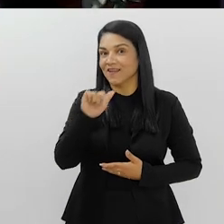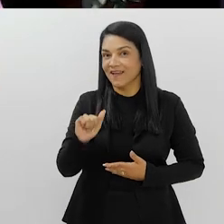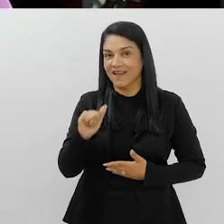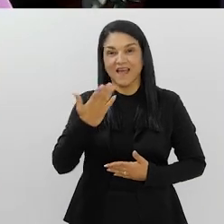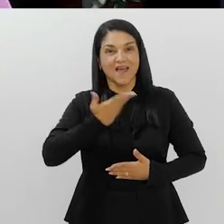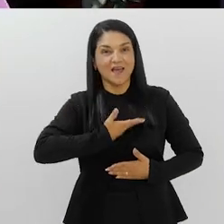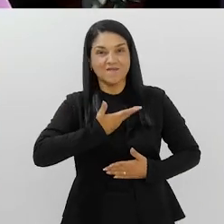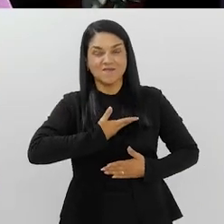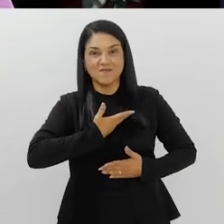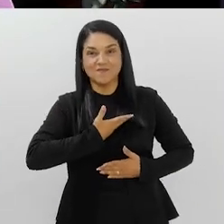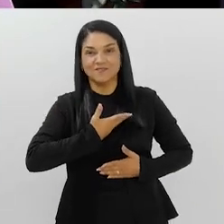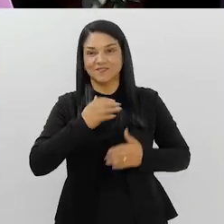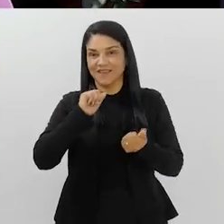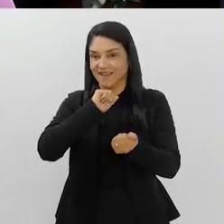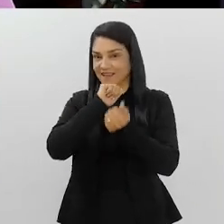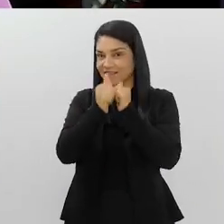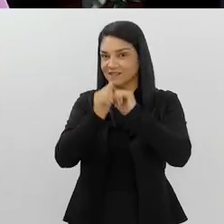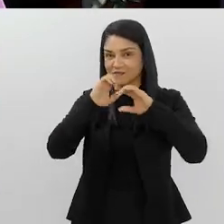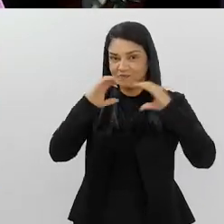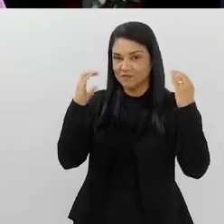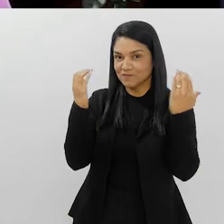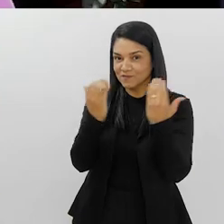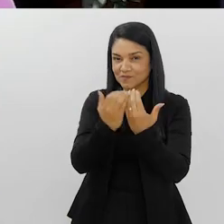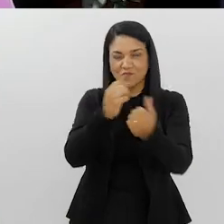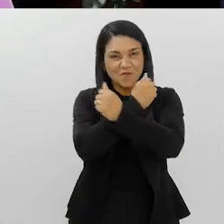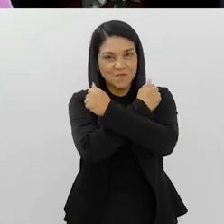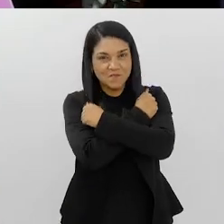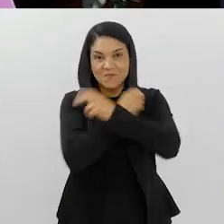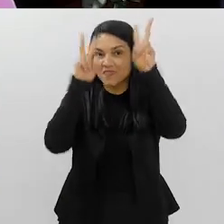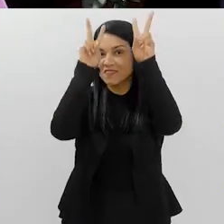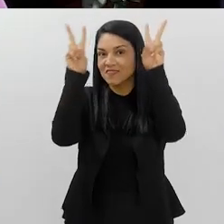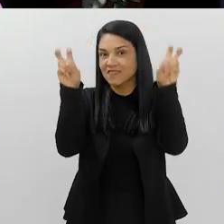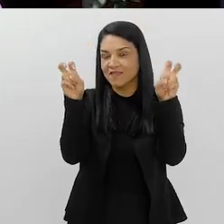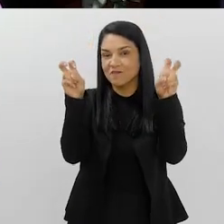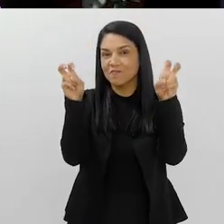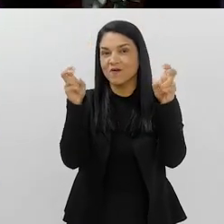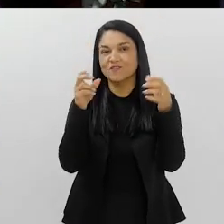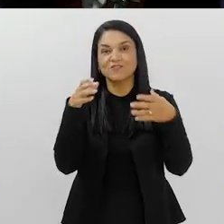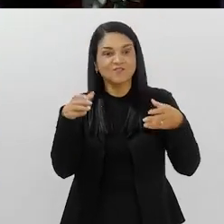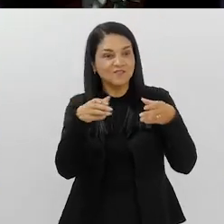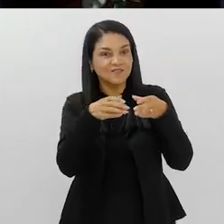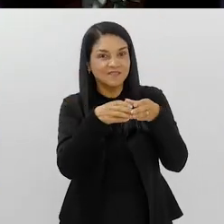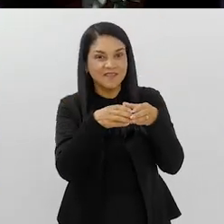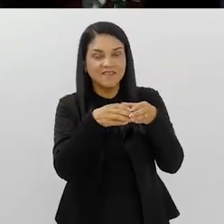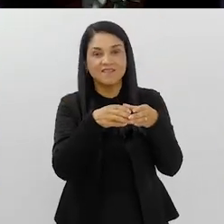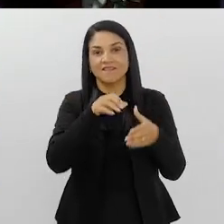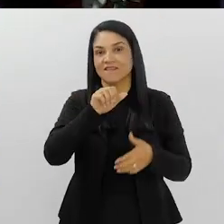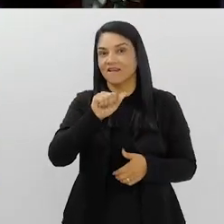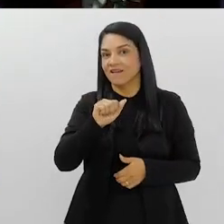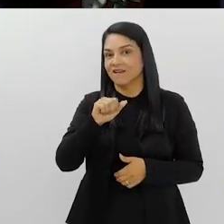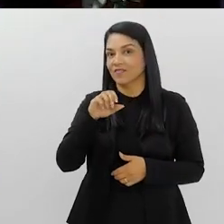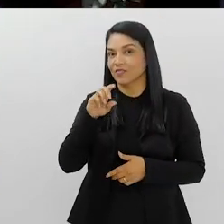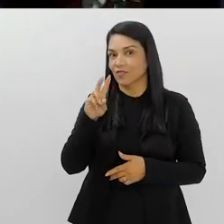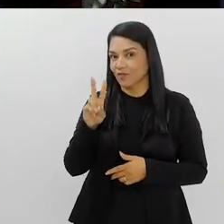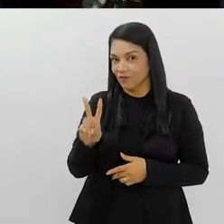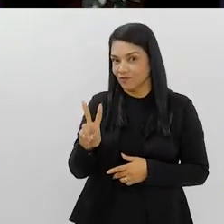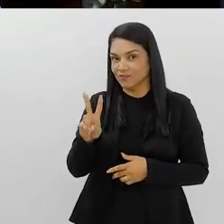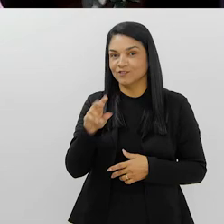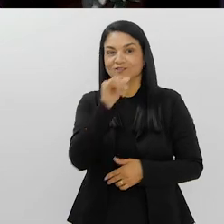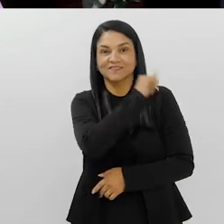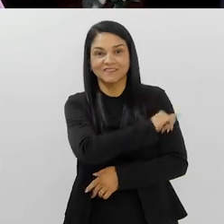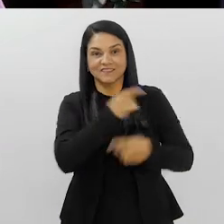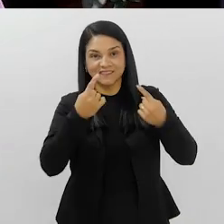Alô, amigos do Arena Esportiva, aquele abraço. O tema do programa, a Série 2 do Campeonato Carioca, que teve